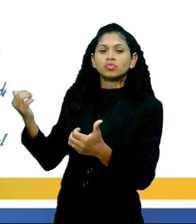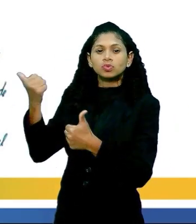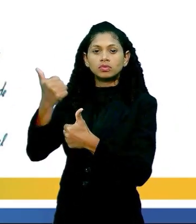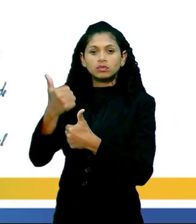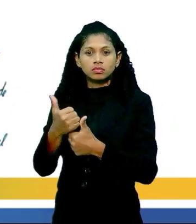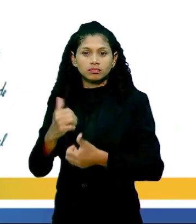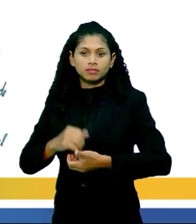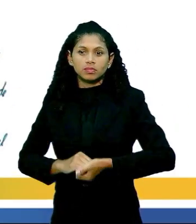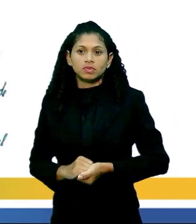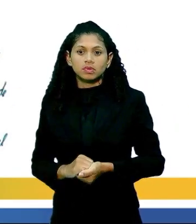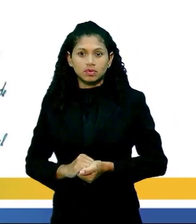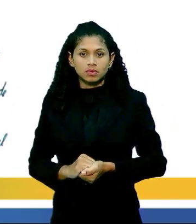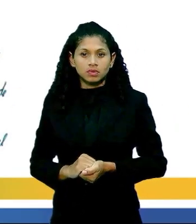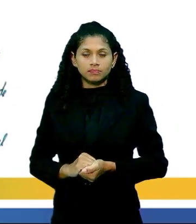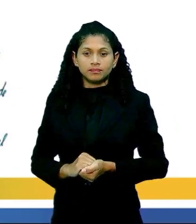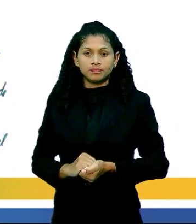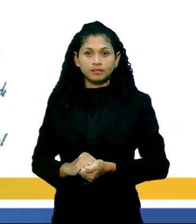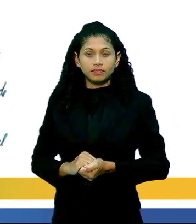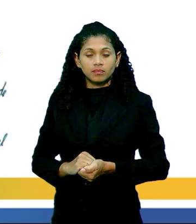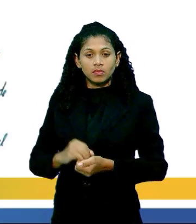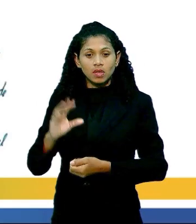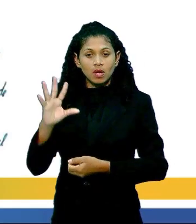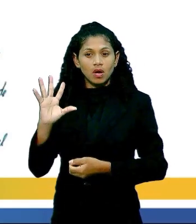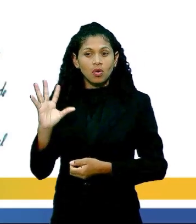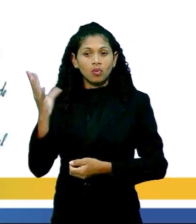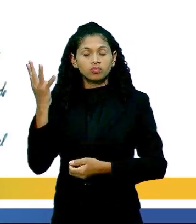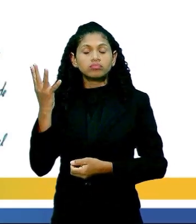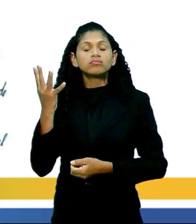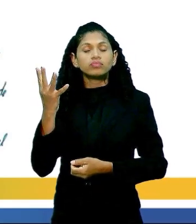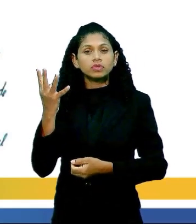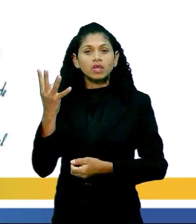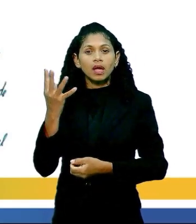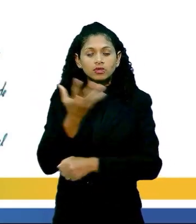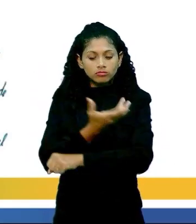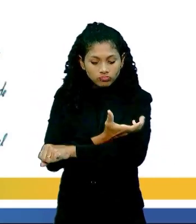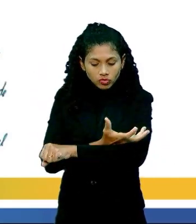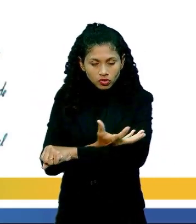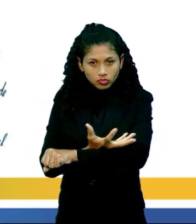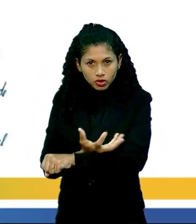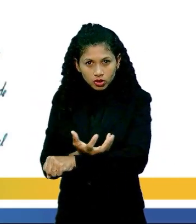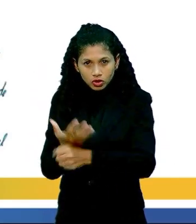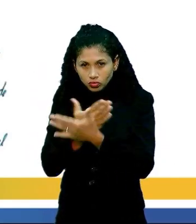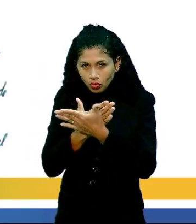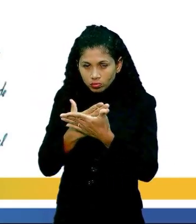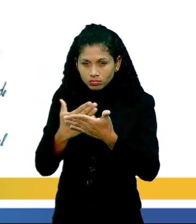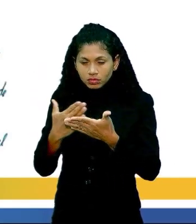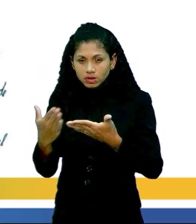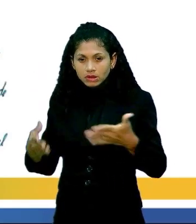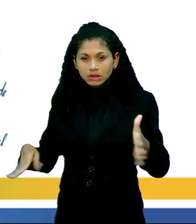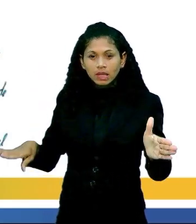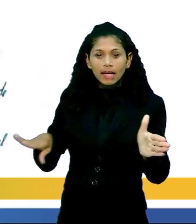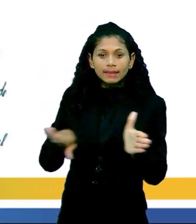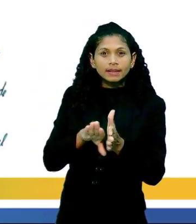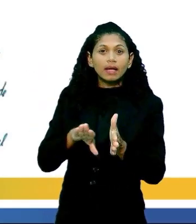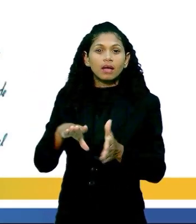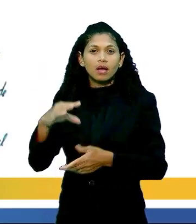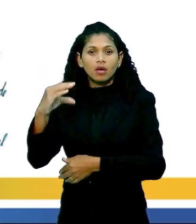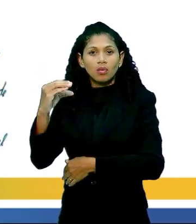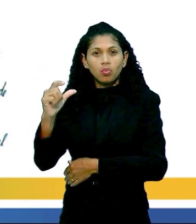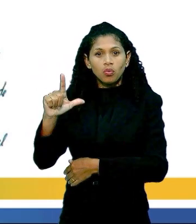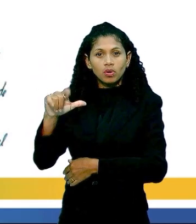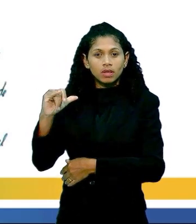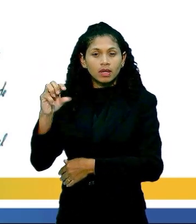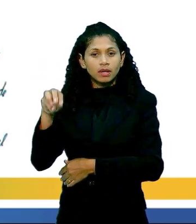Sucessão ecológica, ela acontece de espécies pioneiras até a comunidade clímax. Sucessão